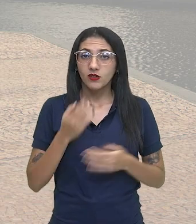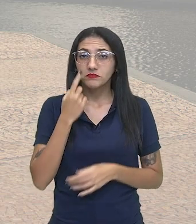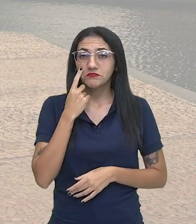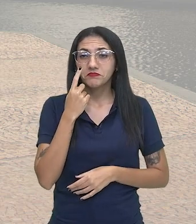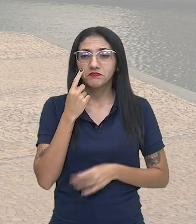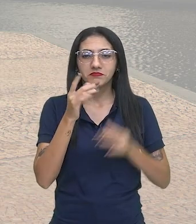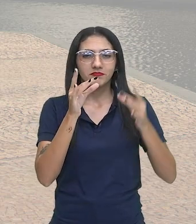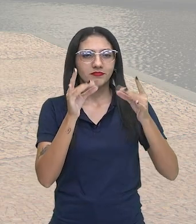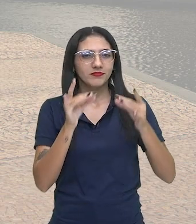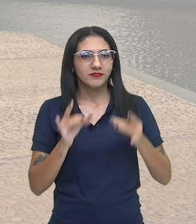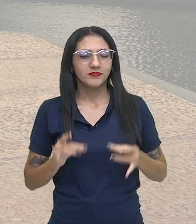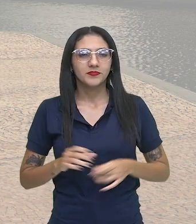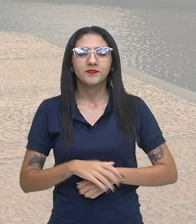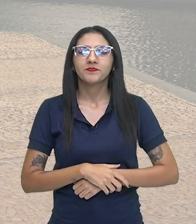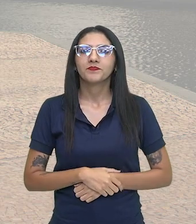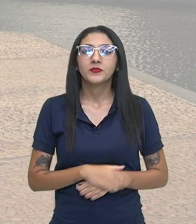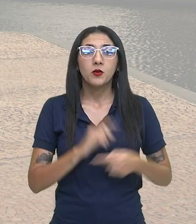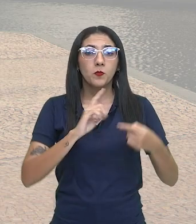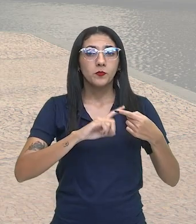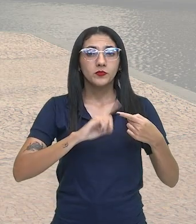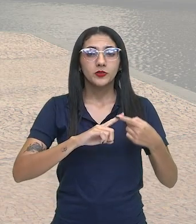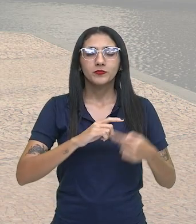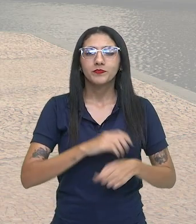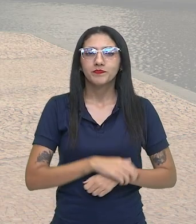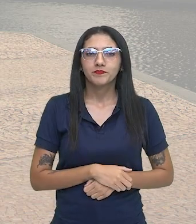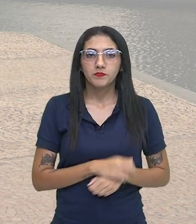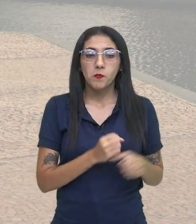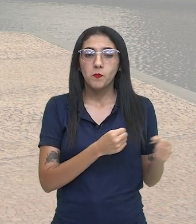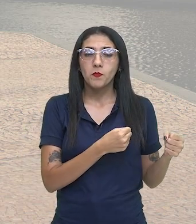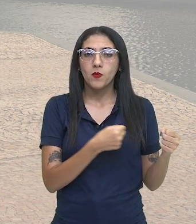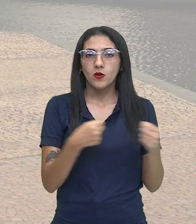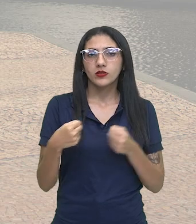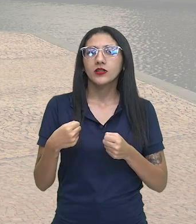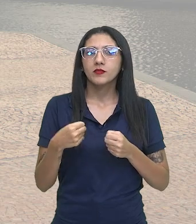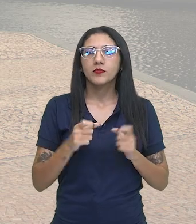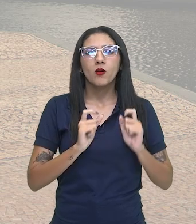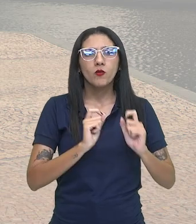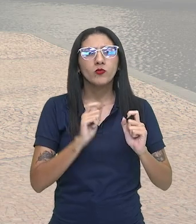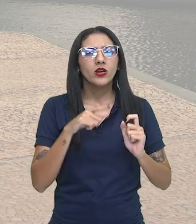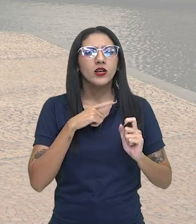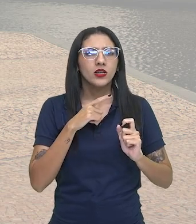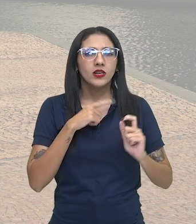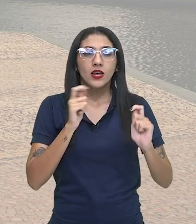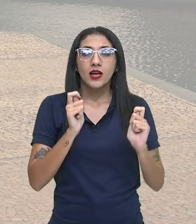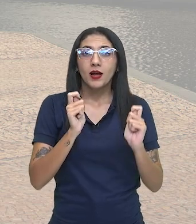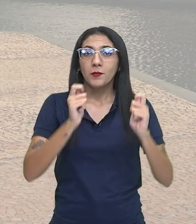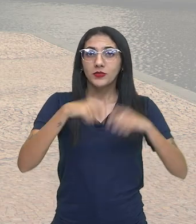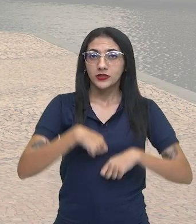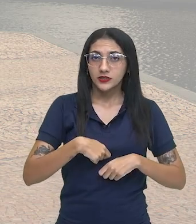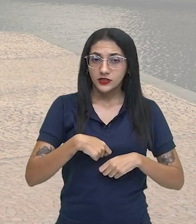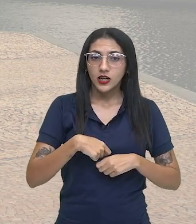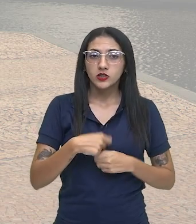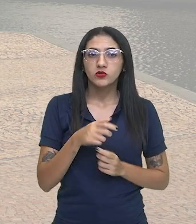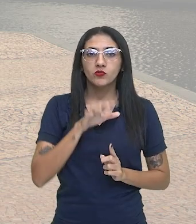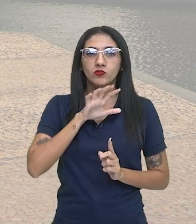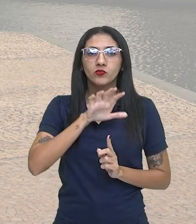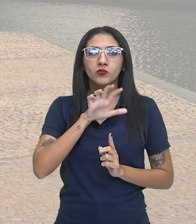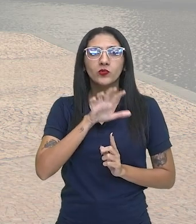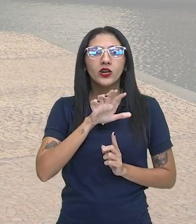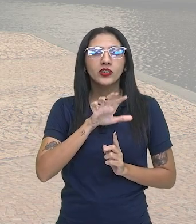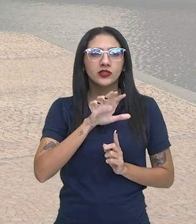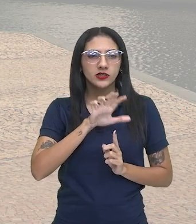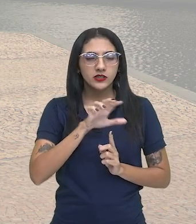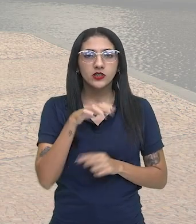deles. O poder pode ser entendido como a possibilidade de exercer influência sobre